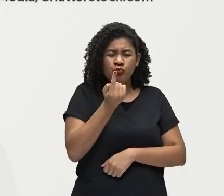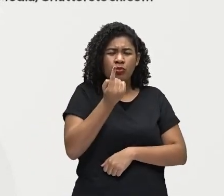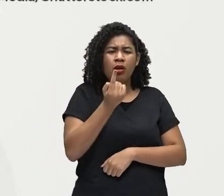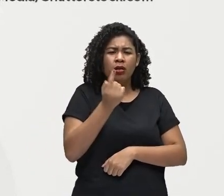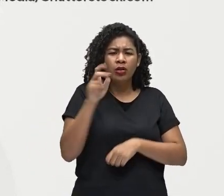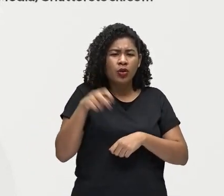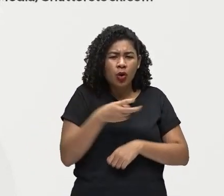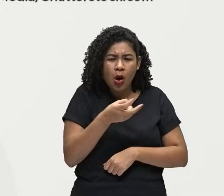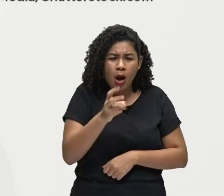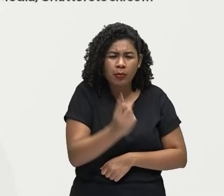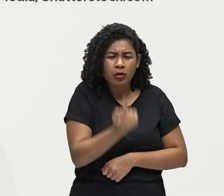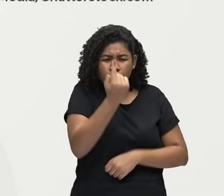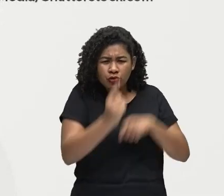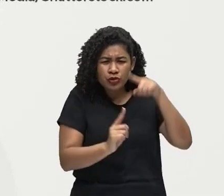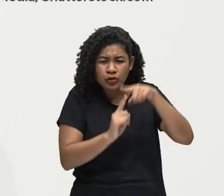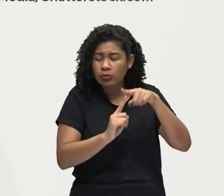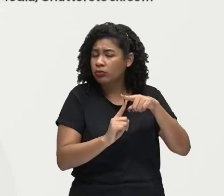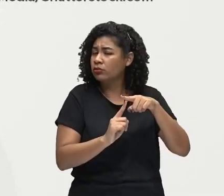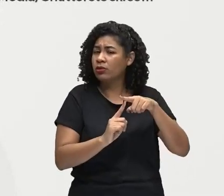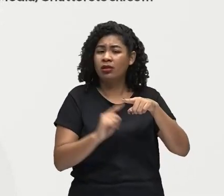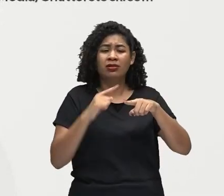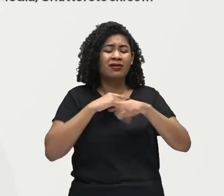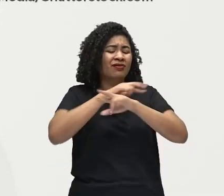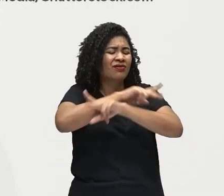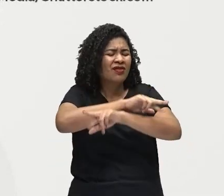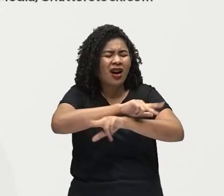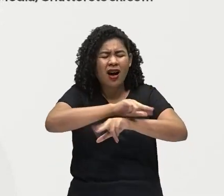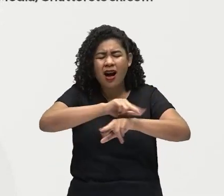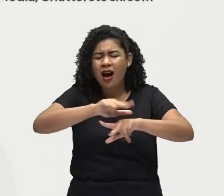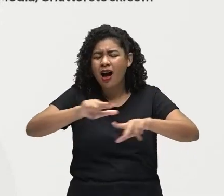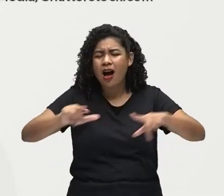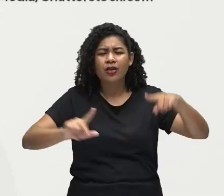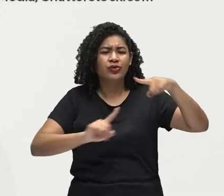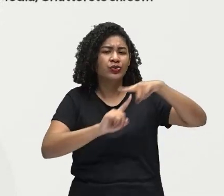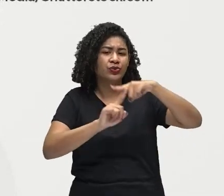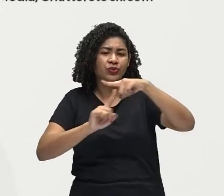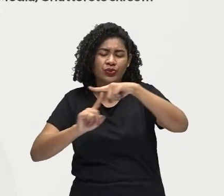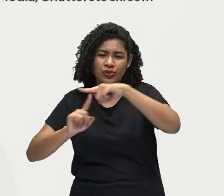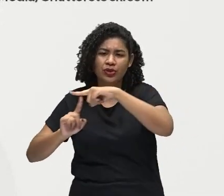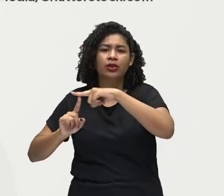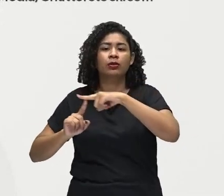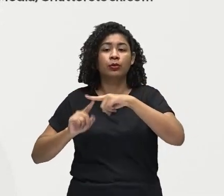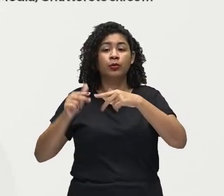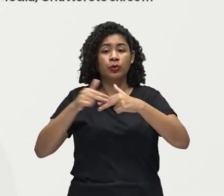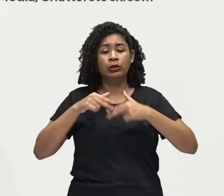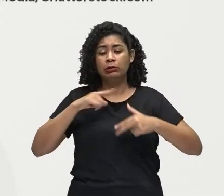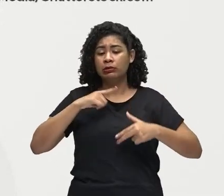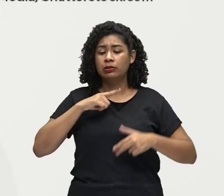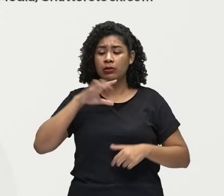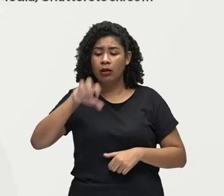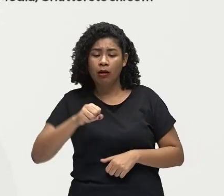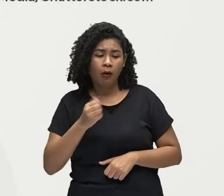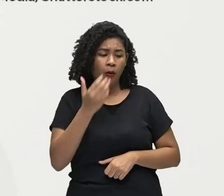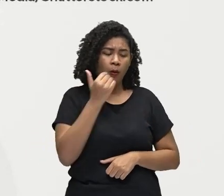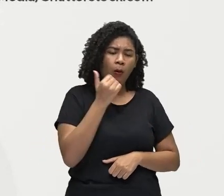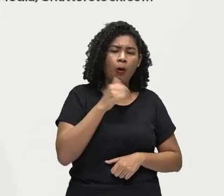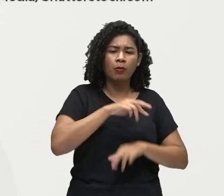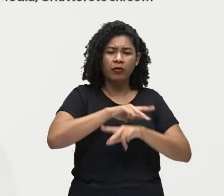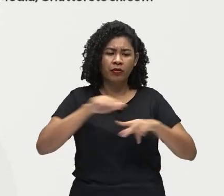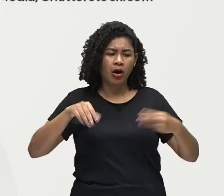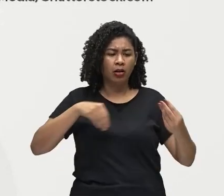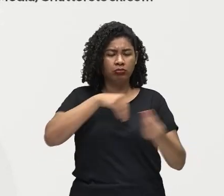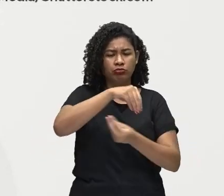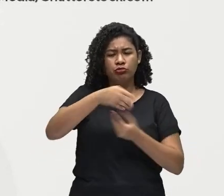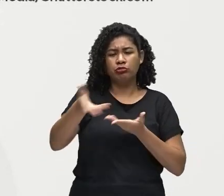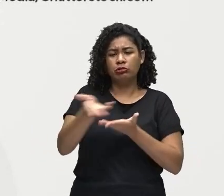a coruja. Não, são vários animais ali, várias espécies, né? Todos eles interagindo simultaneamente, né? Ao mesmo